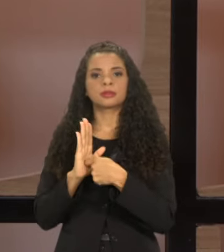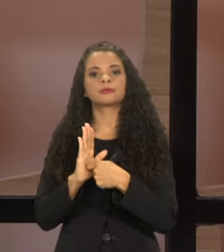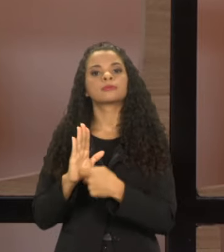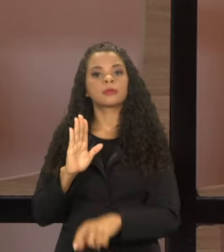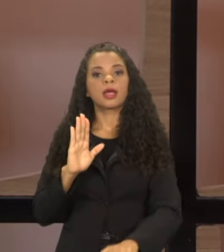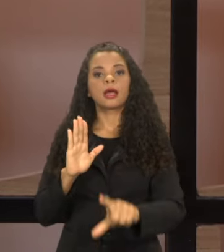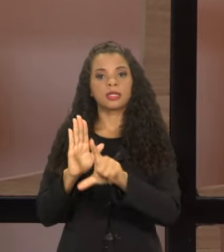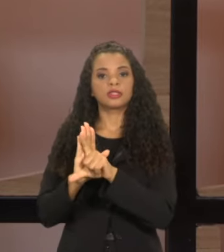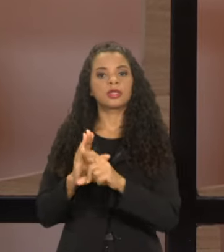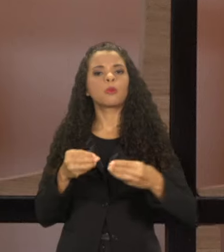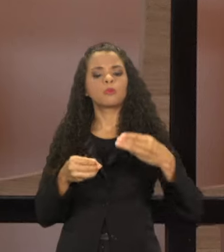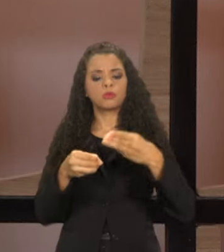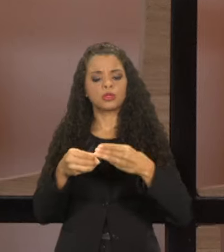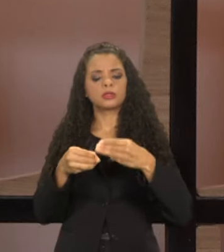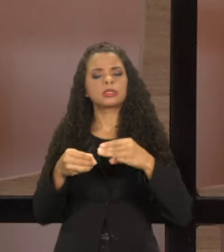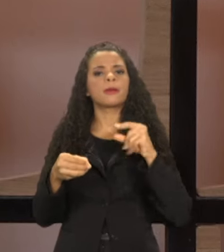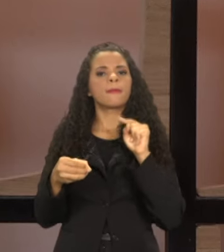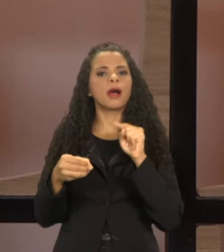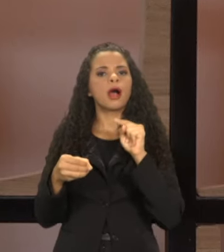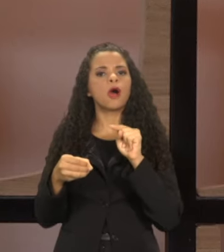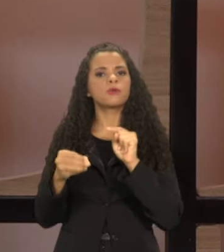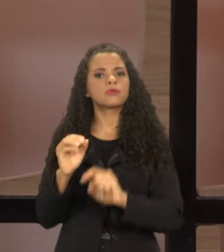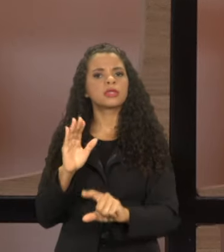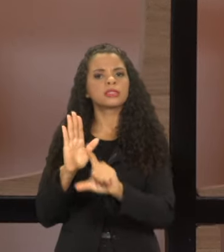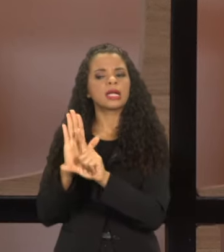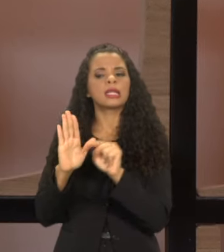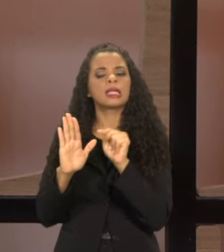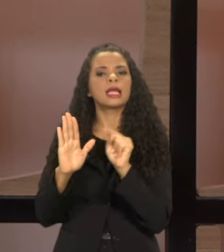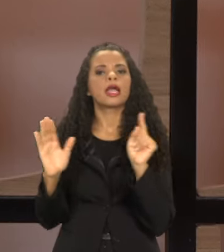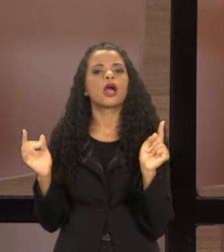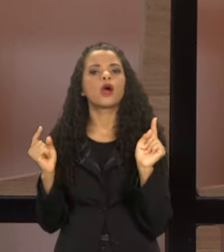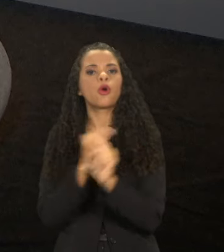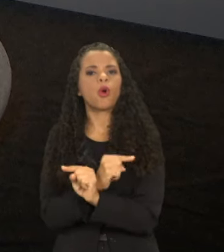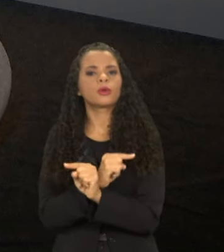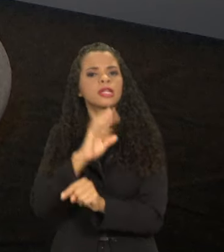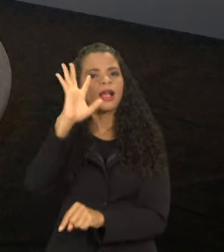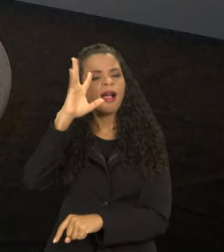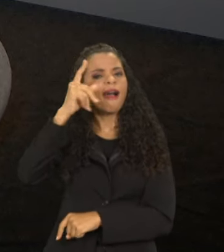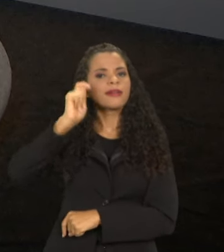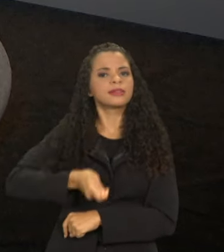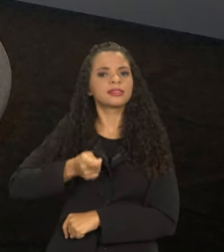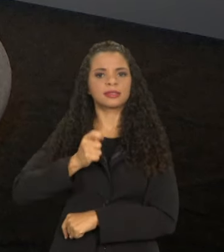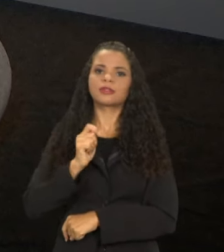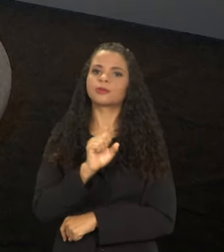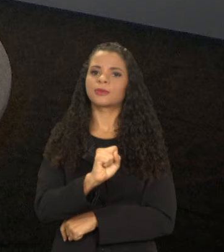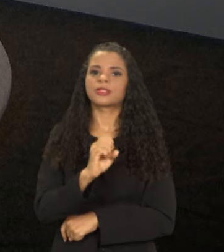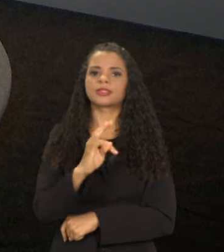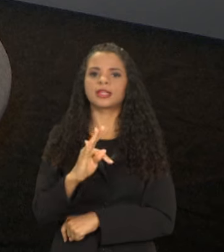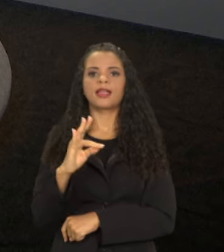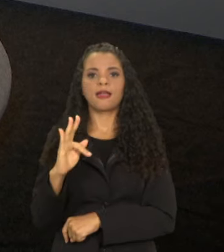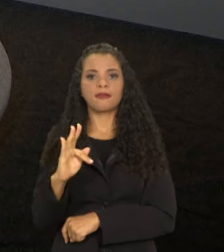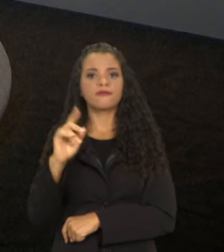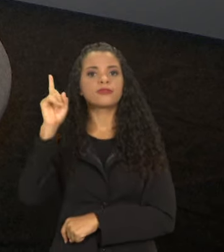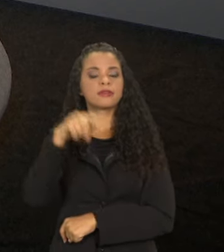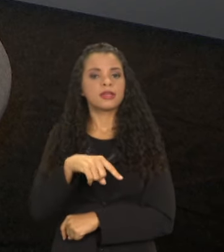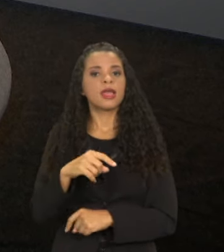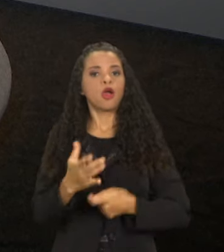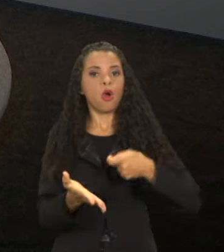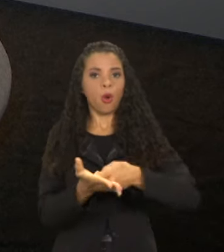municipal estaria violando uma decisão do próprio Supremo Tribunal Federal, que é de caráter vinculante e